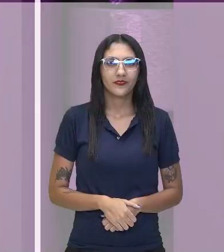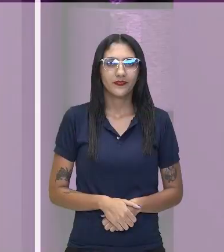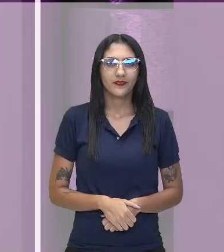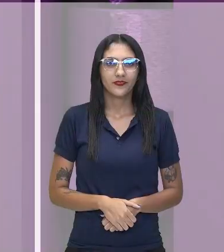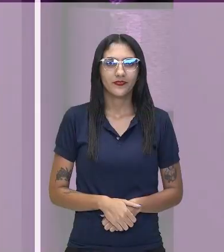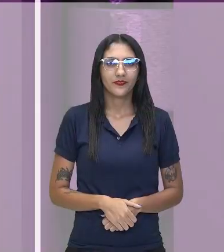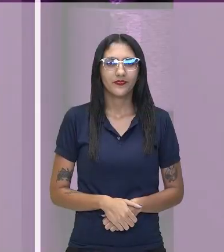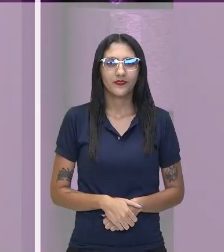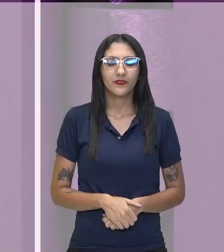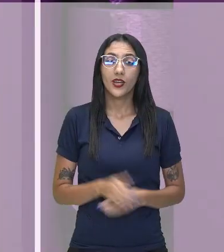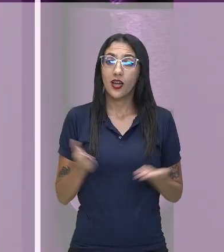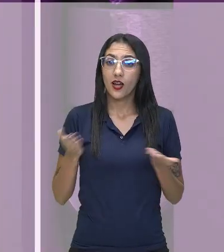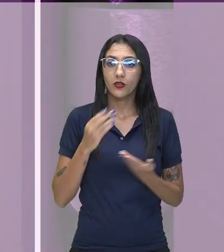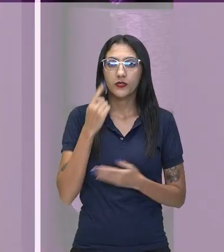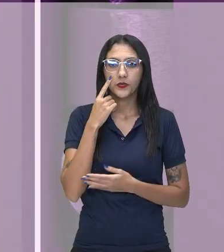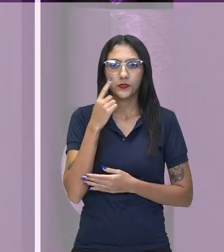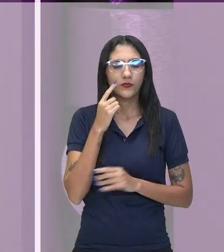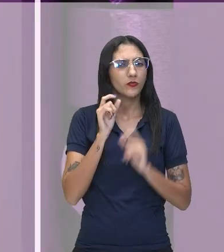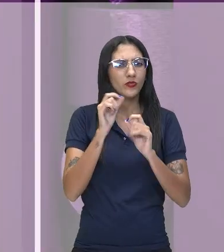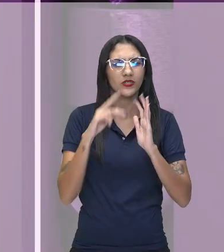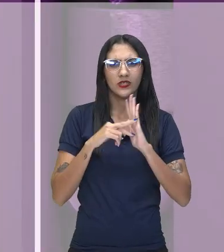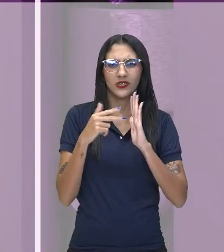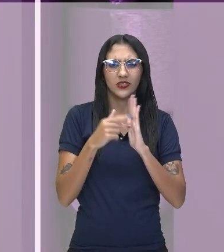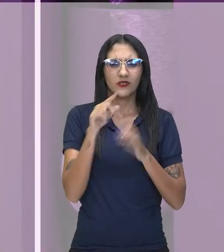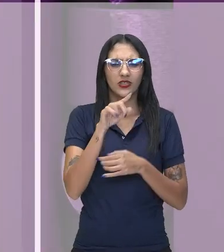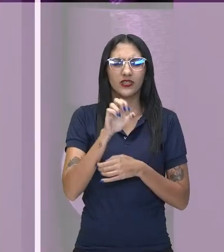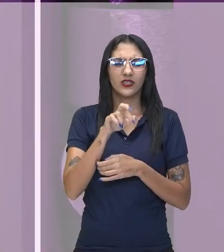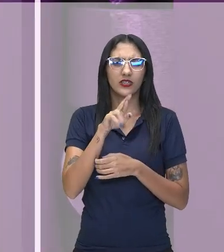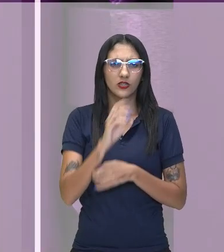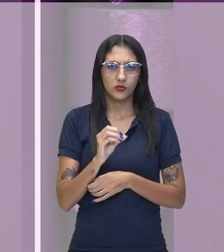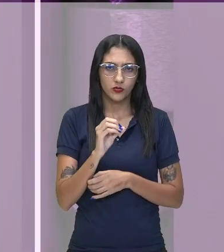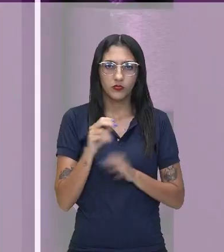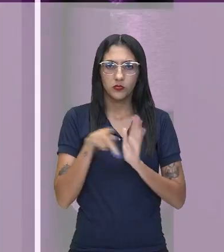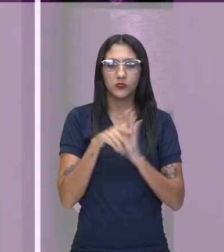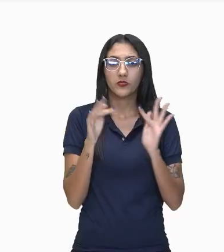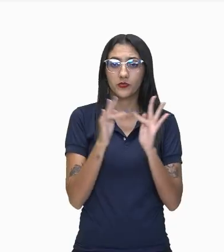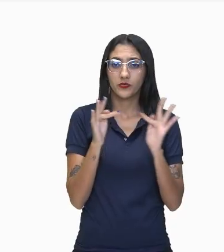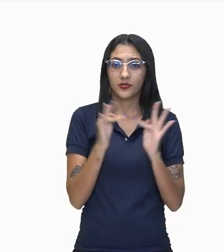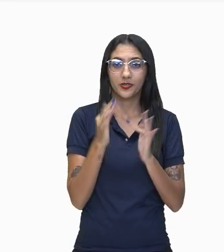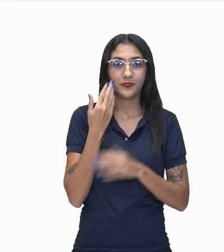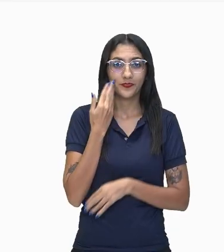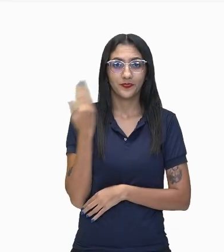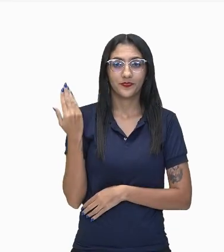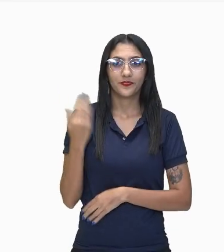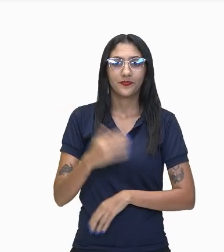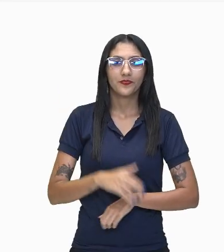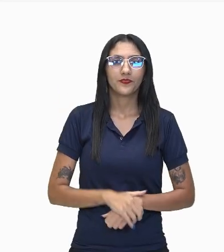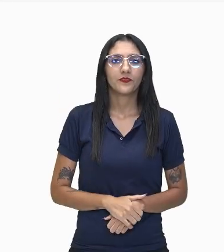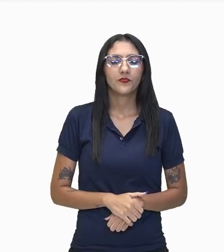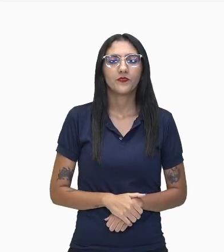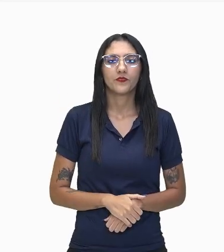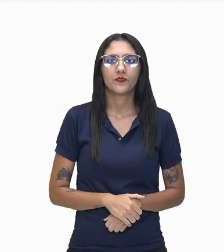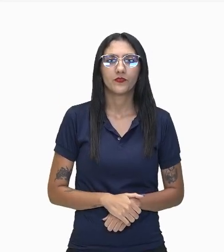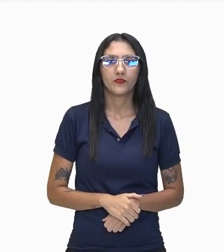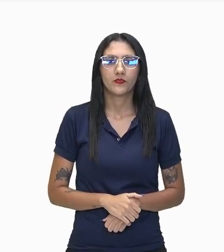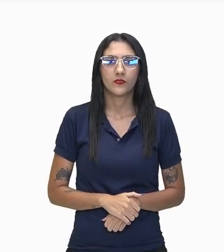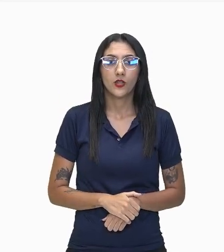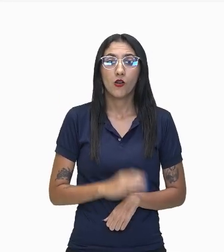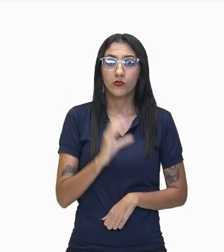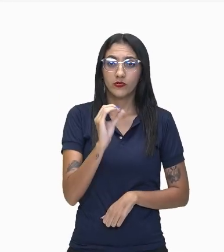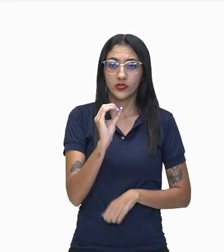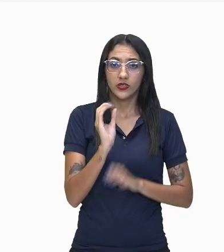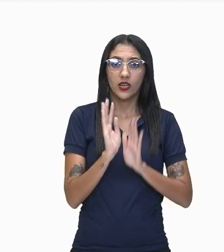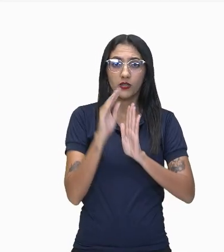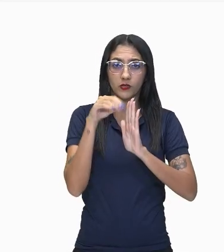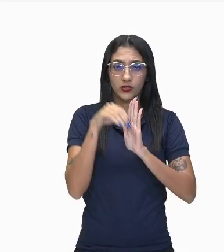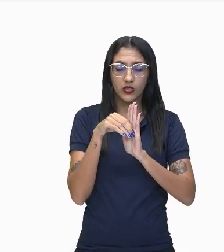Vamos ver o que são os zeros da função quadrática. Vejam comigo aqui na cartela. Os zeros de uma função